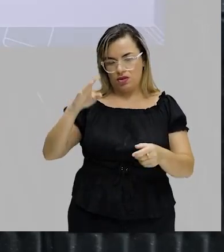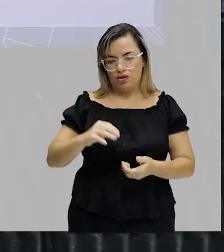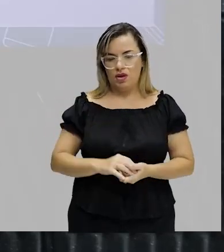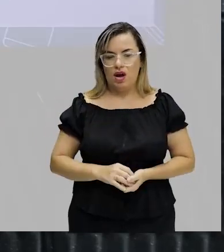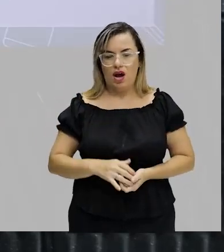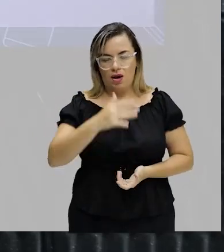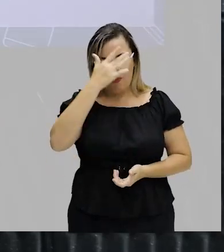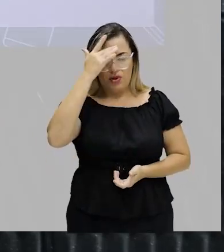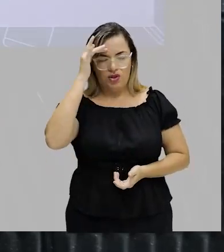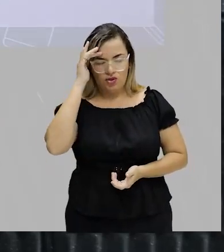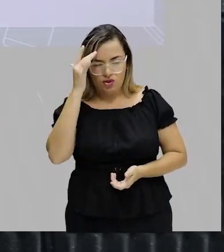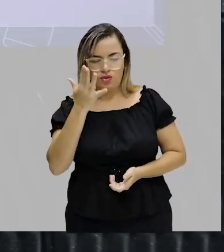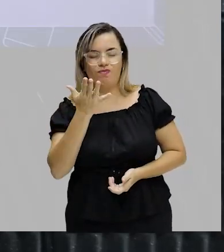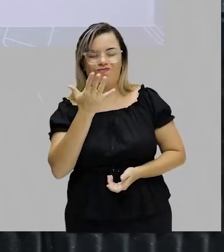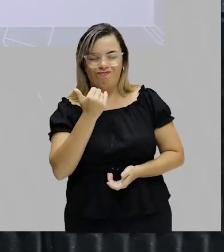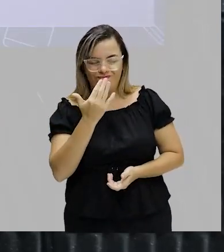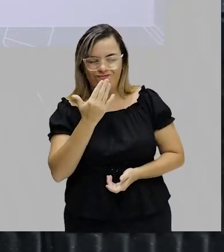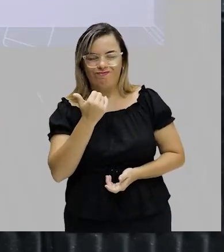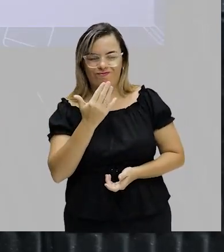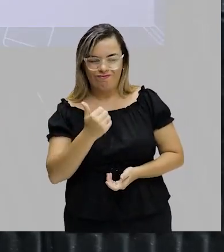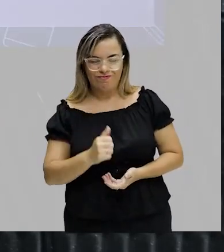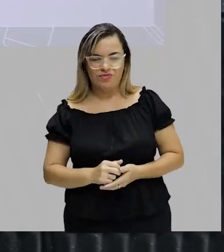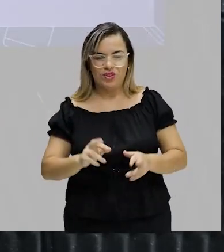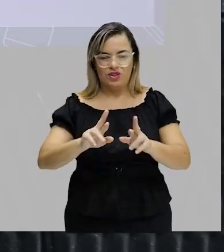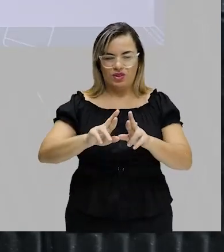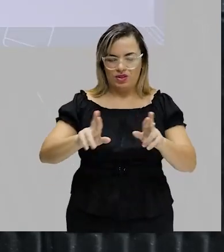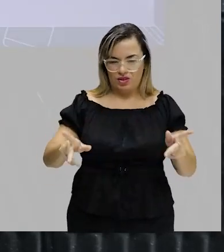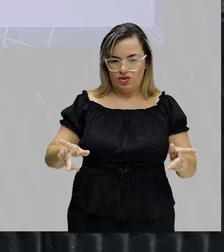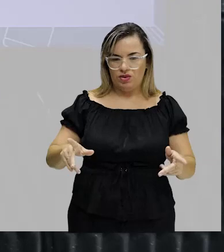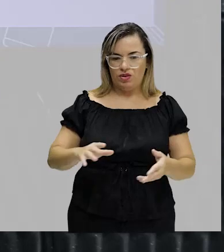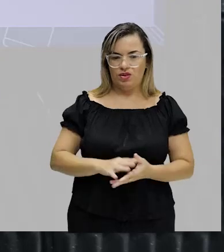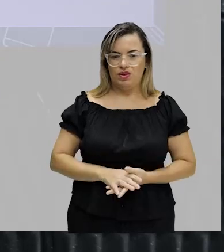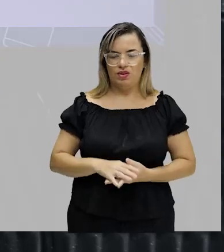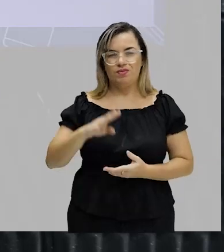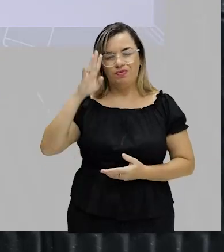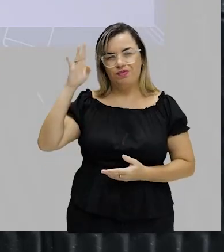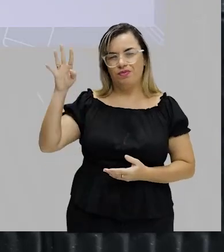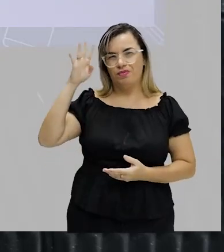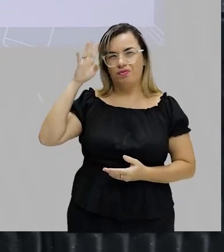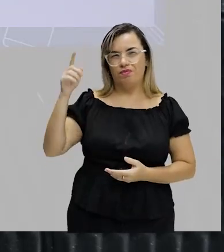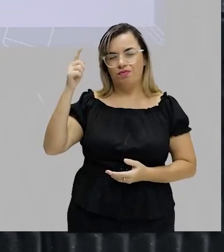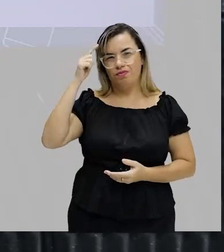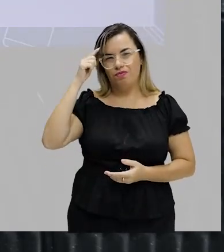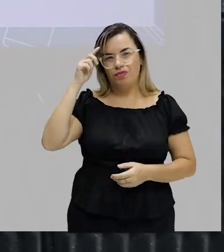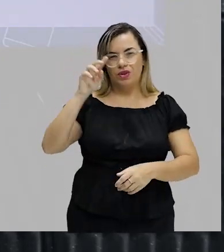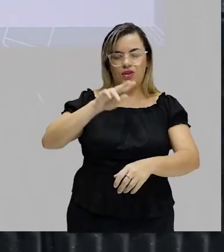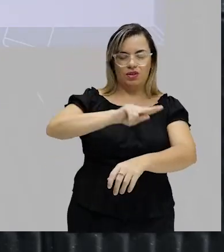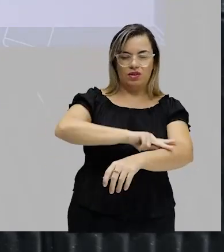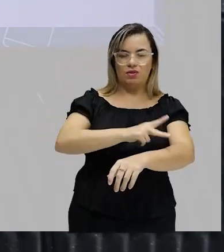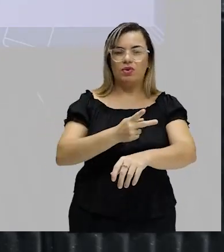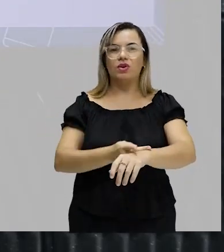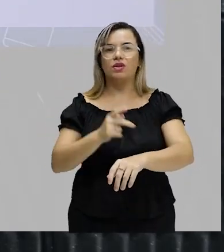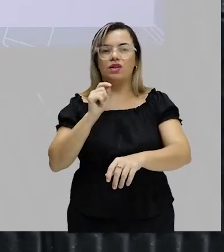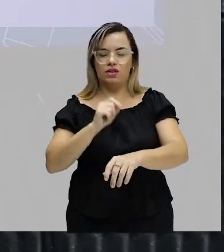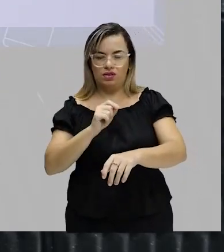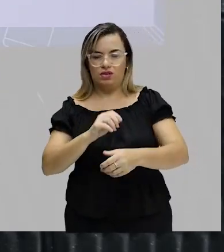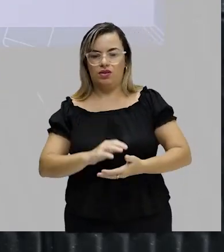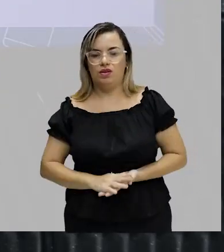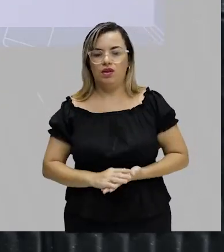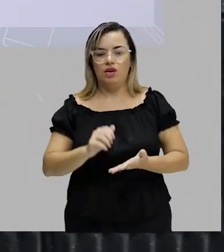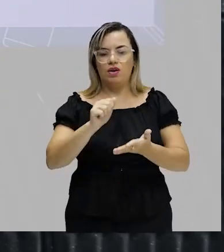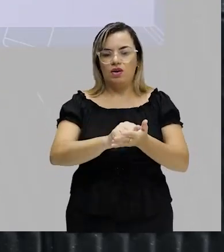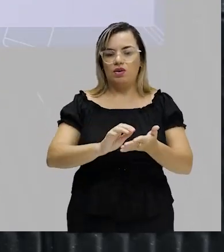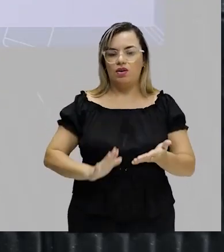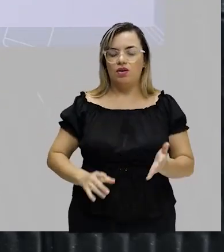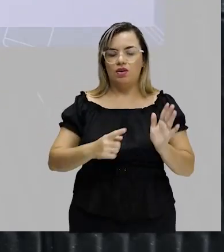muito. E aí você imagina um cenário diferente, como se fosse uma situação imaginária ou hipotética. Tá? Olha os exercícios